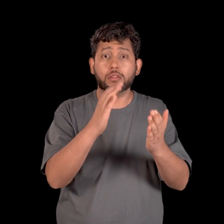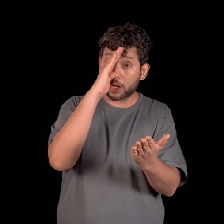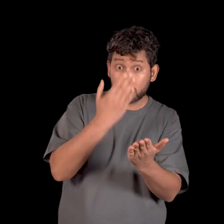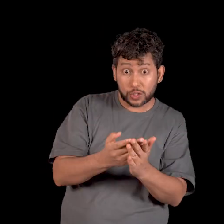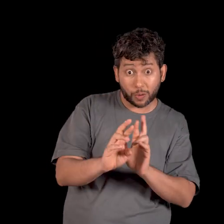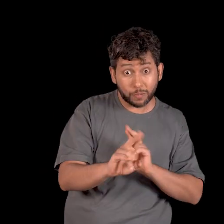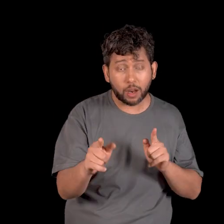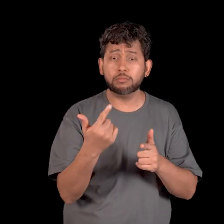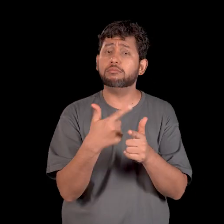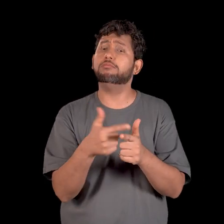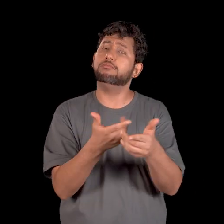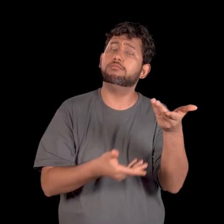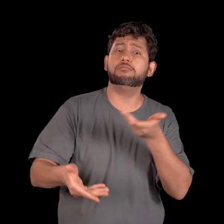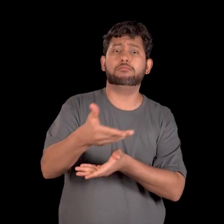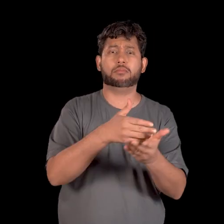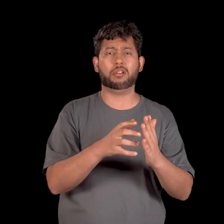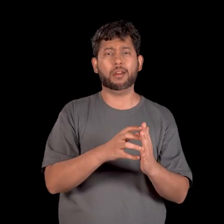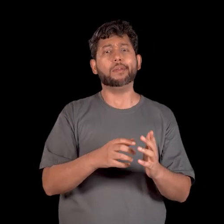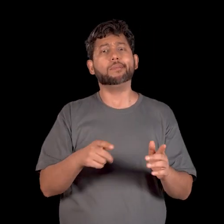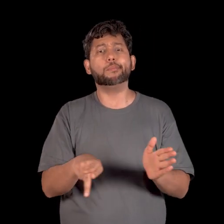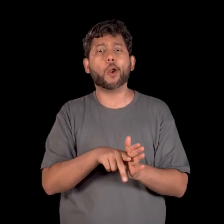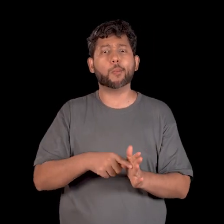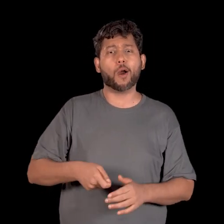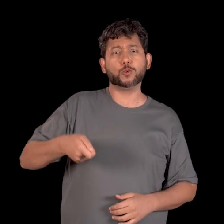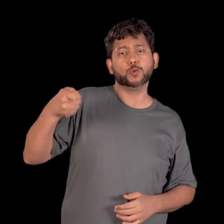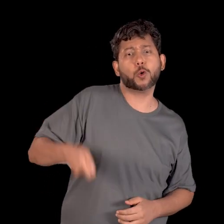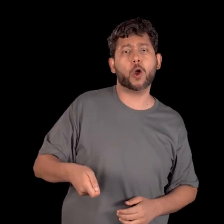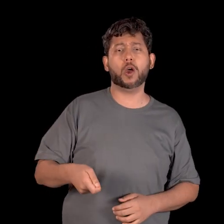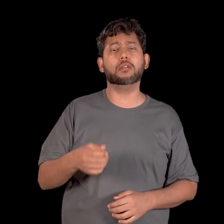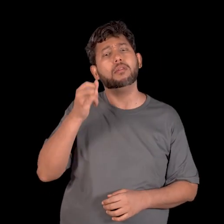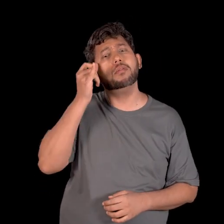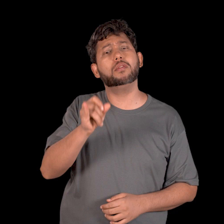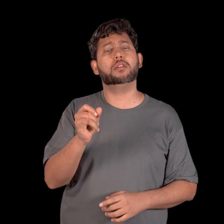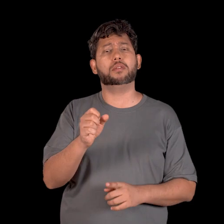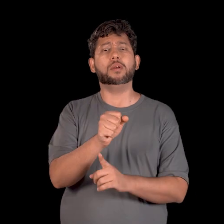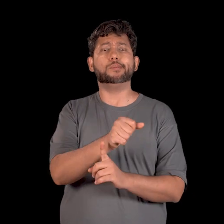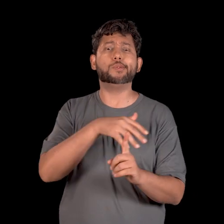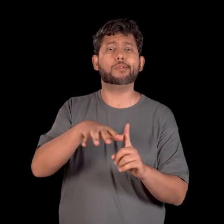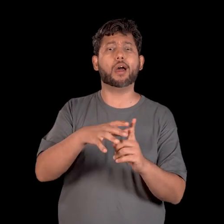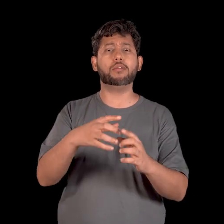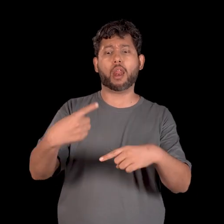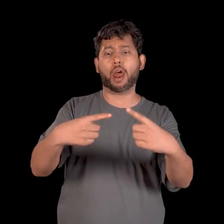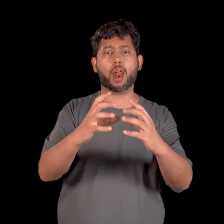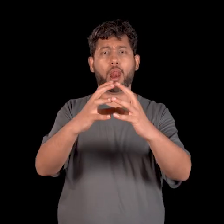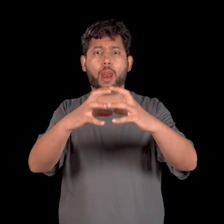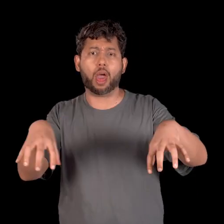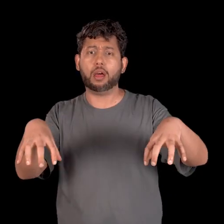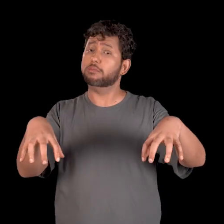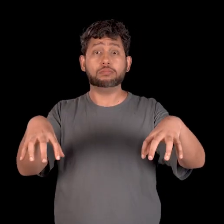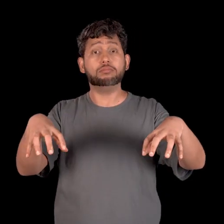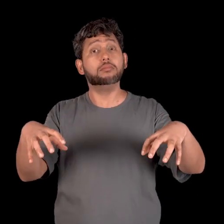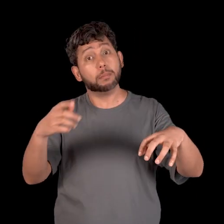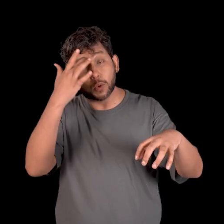integridade, respeitando opiniões e crenças divergentes, e procurando fugir da radicalização quando se tratar de política e da divisão